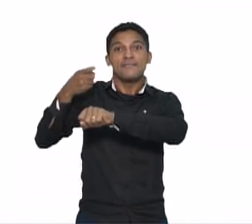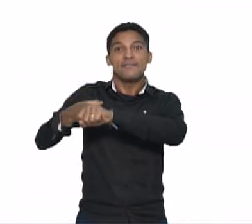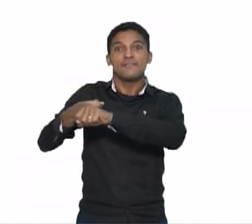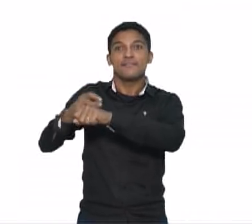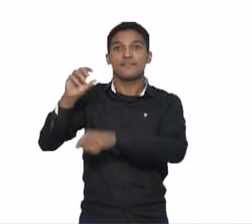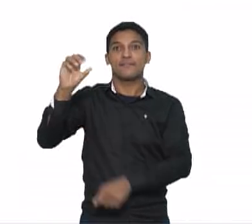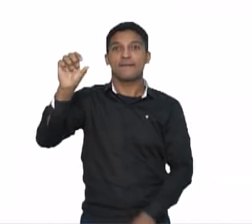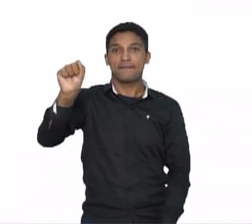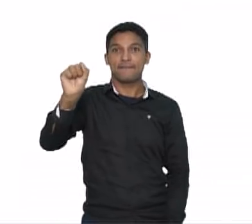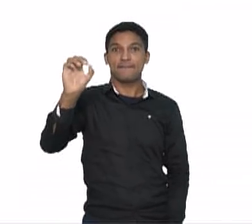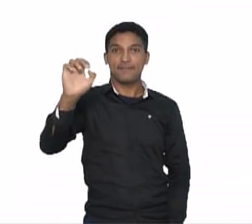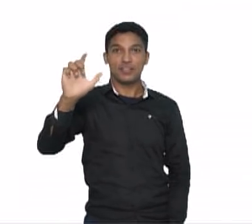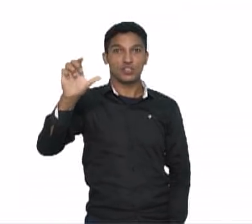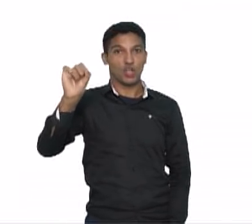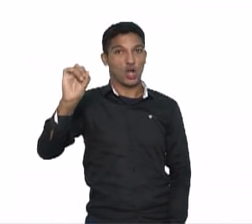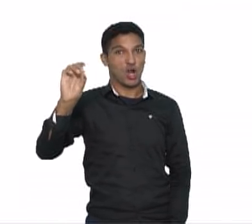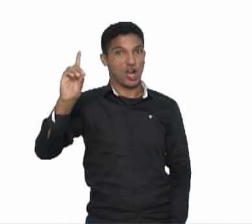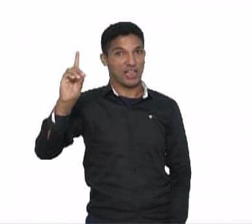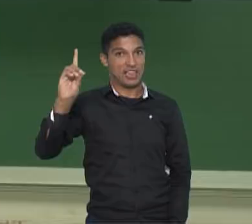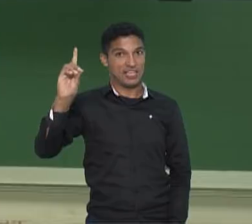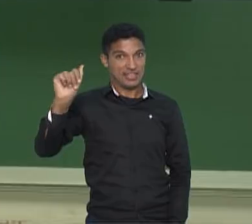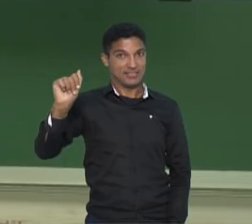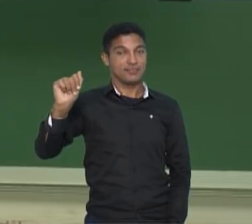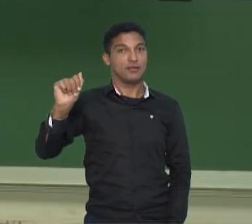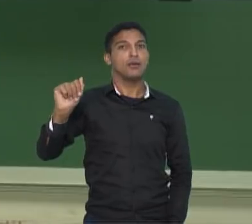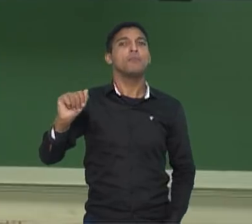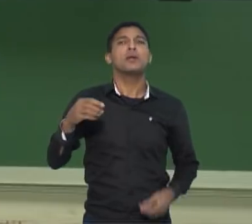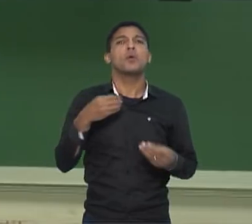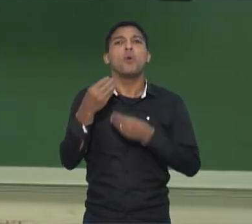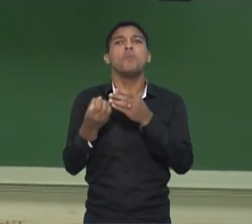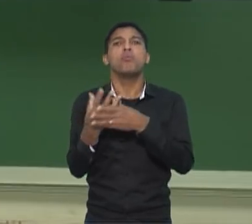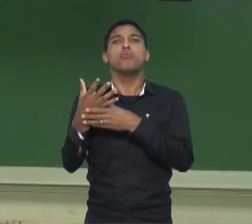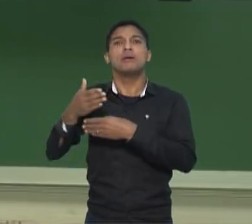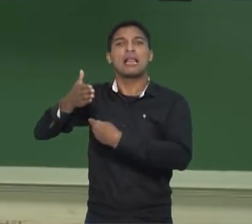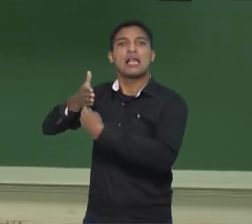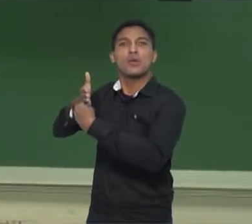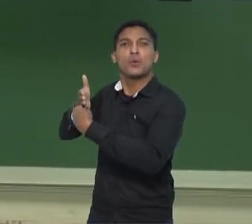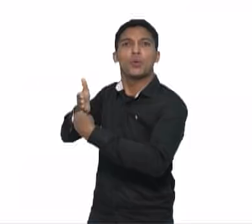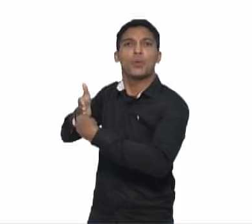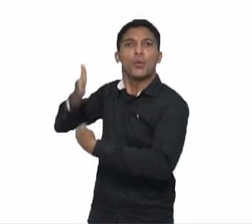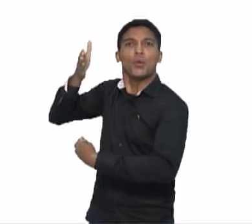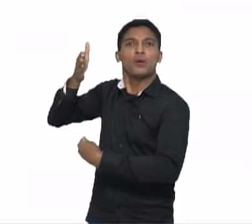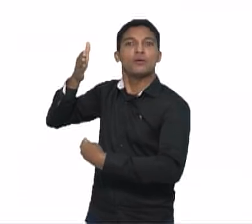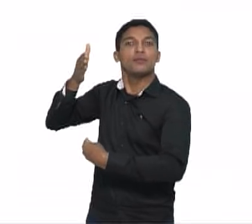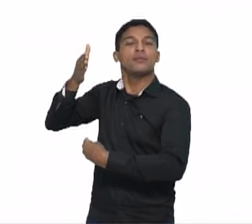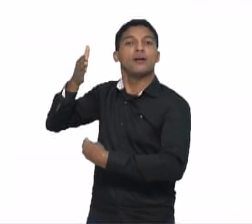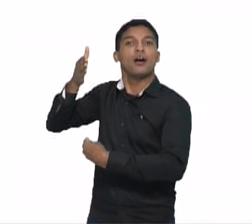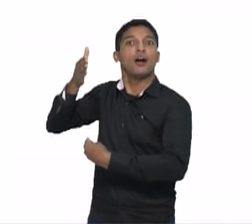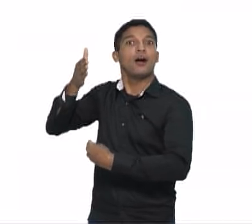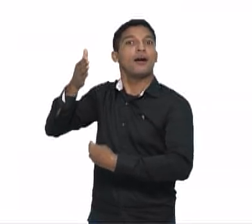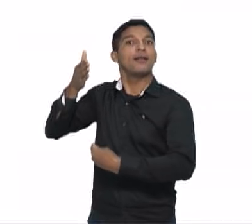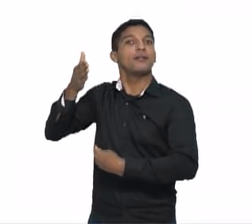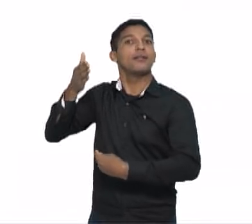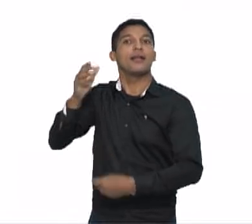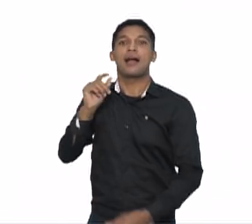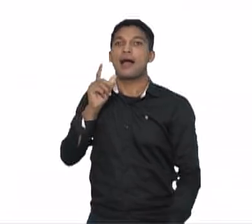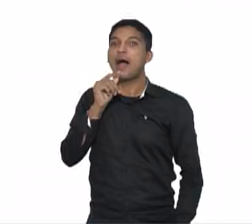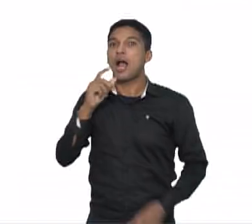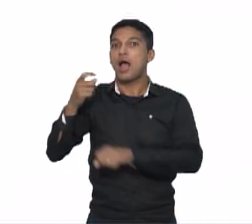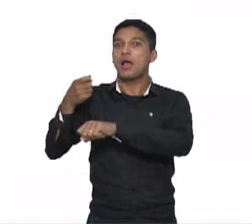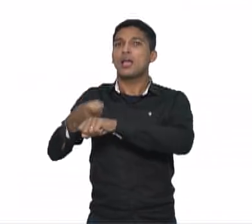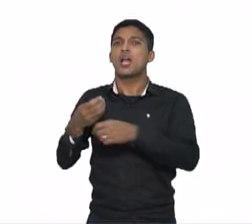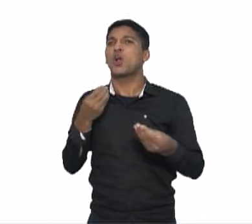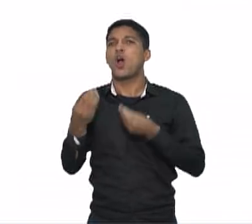formadas pela. Então, temos 4 opções. As geleiras, que são águas sólidas, são formadas